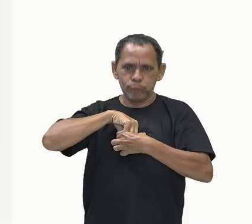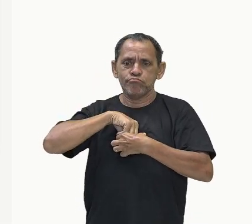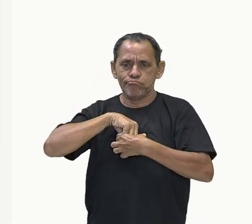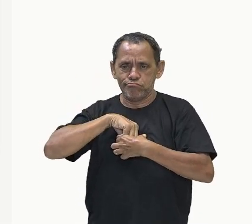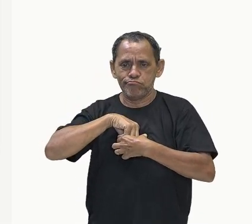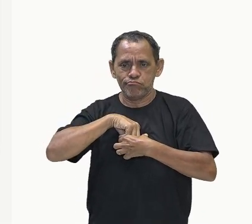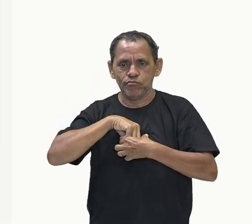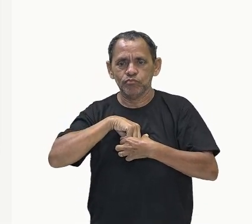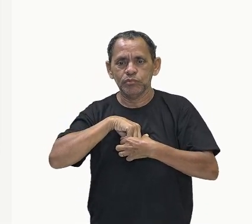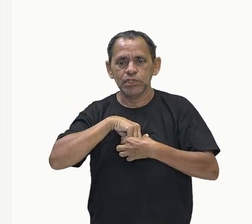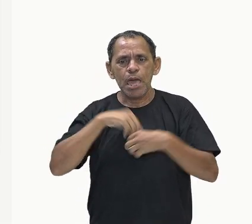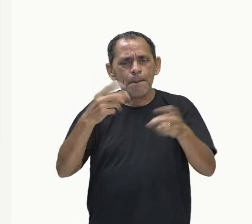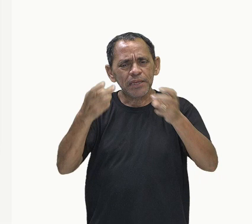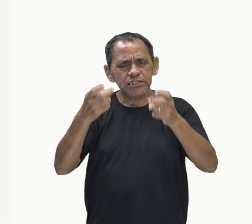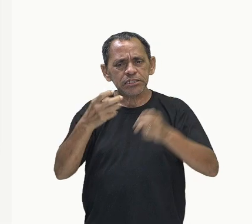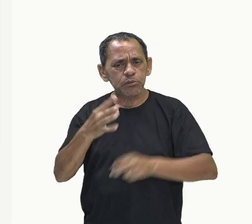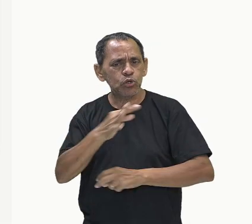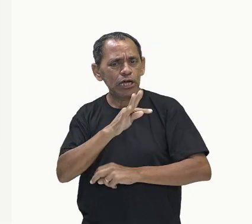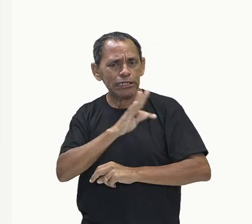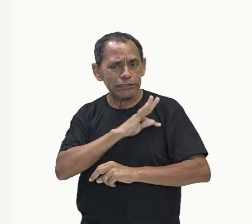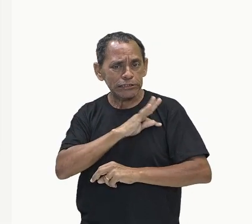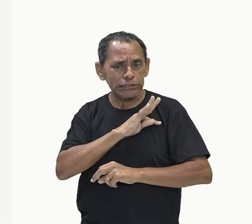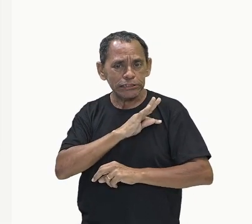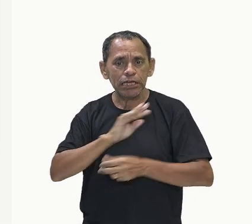chamada de técnica